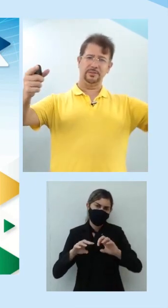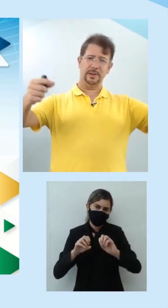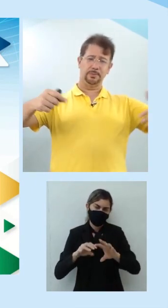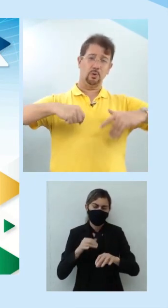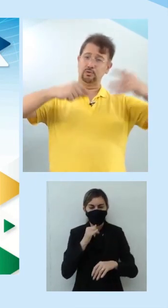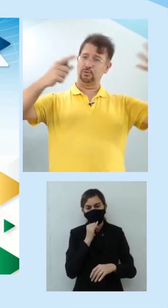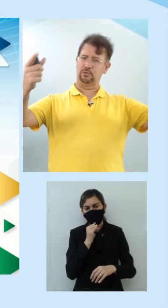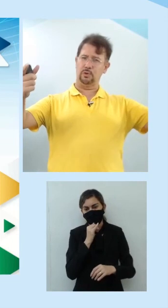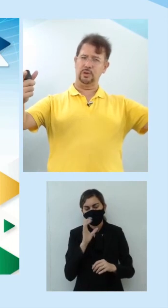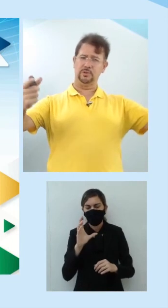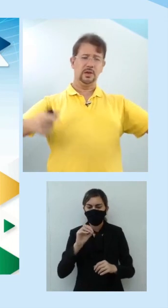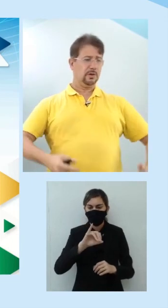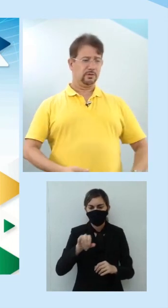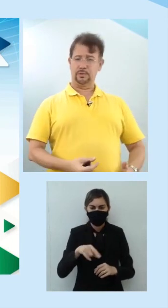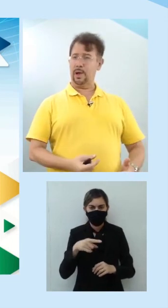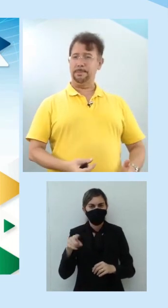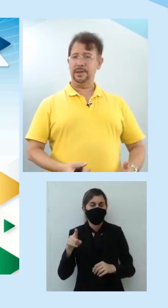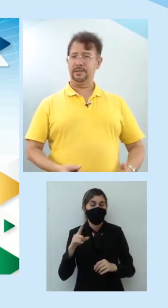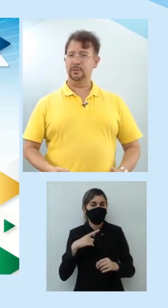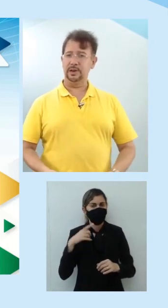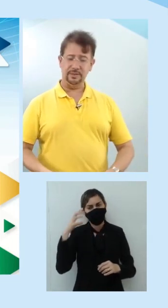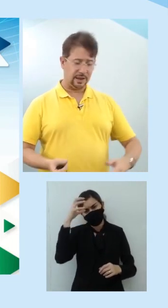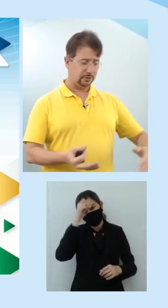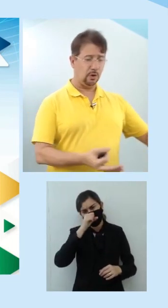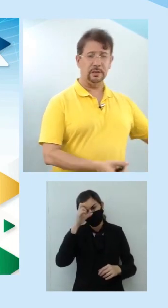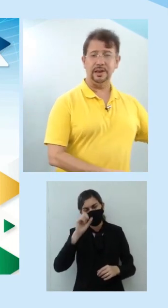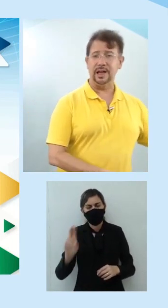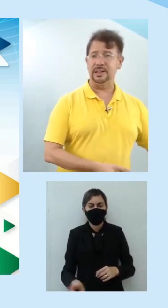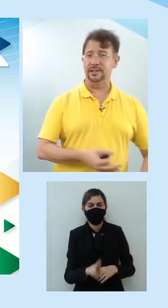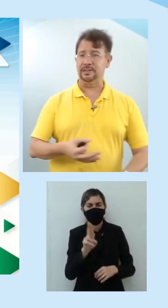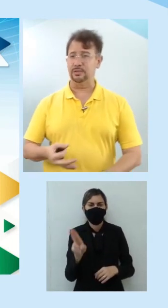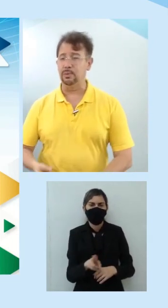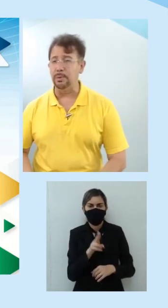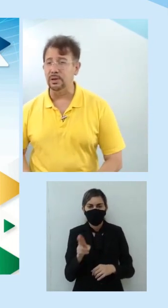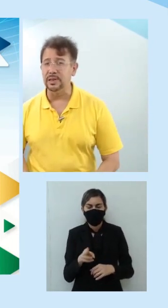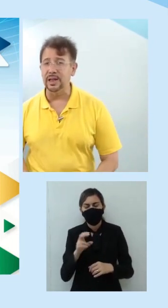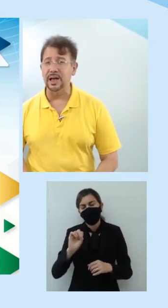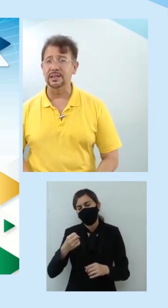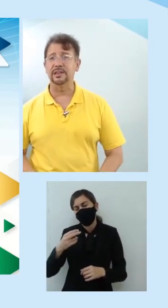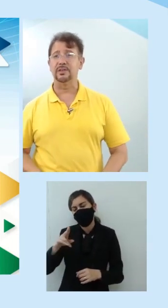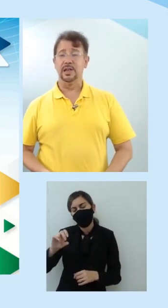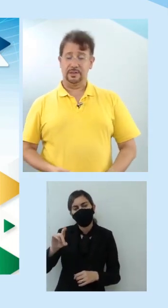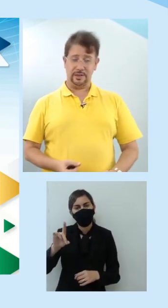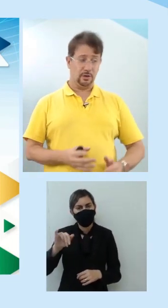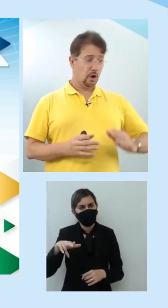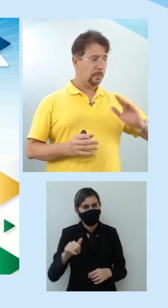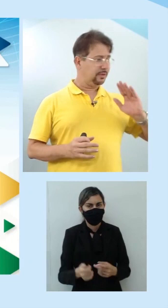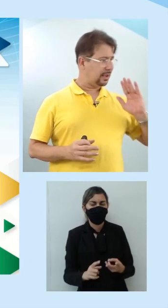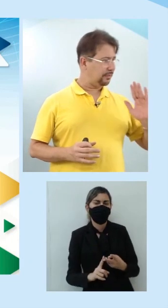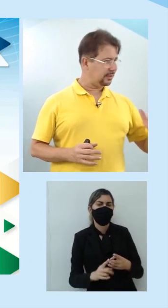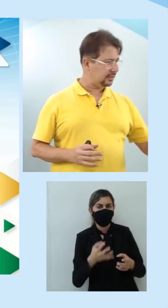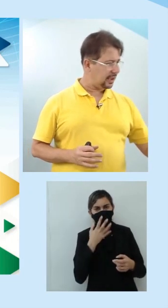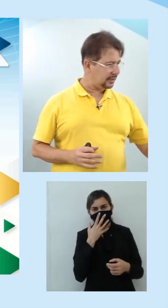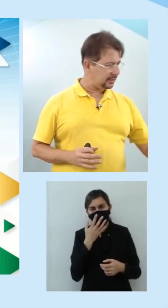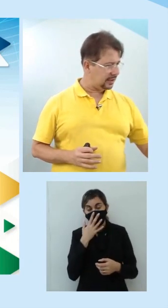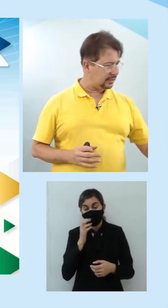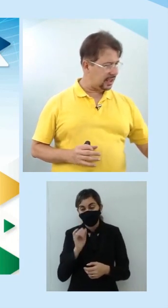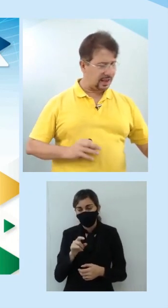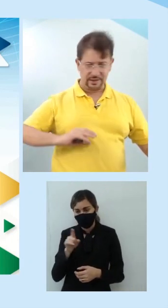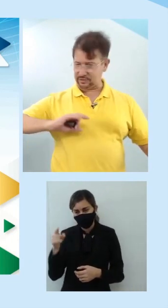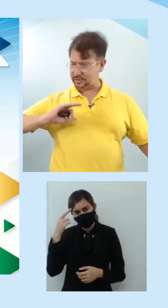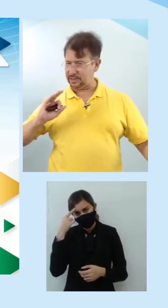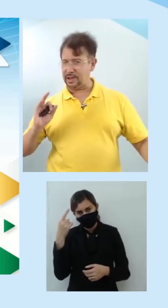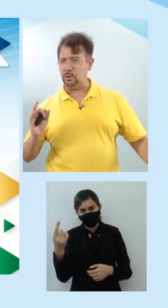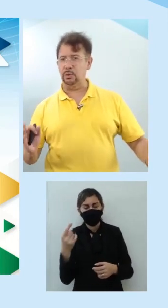por exemplo, conjunções, vocês vão aprender a utilizar as coordenadas, as subordinadas, certo? Observar se essa